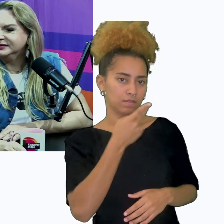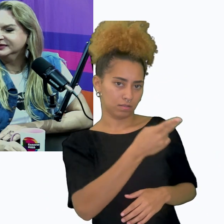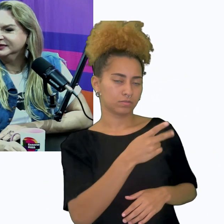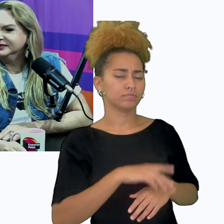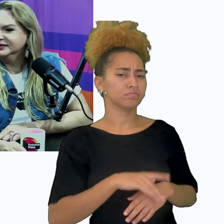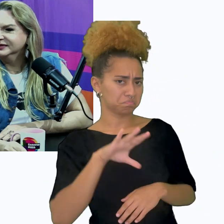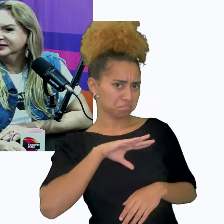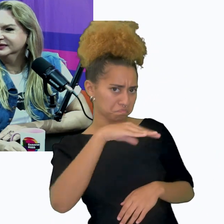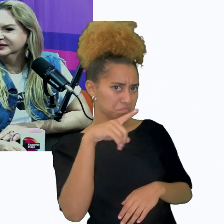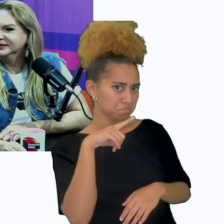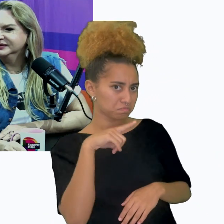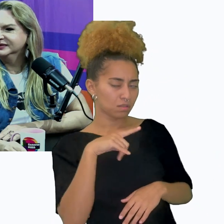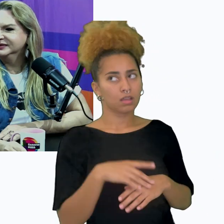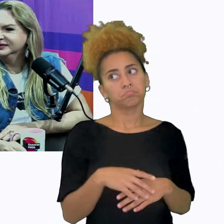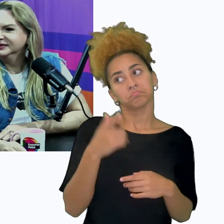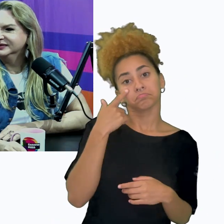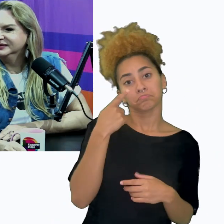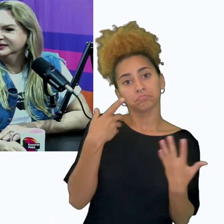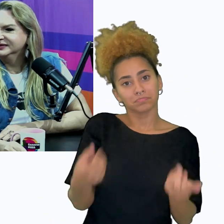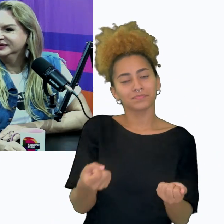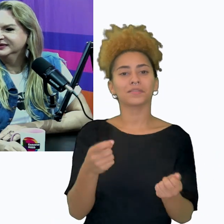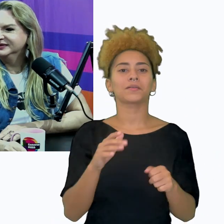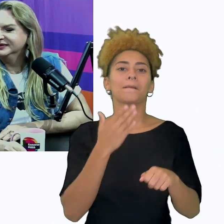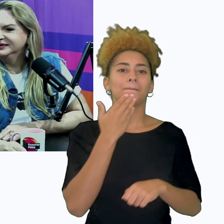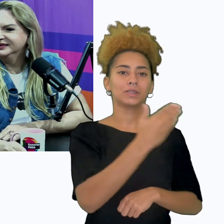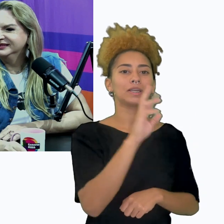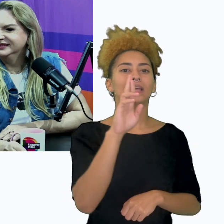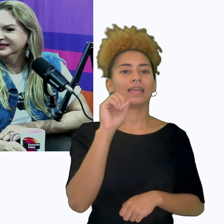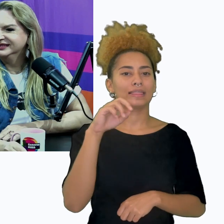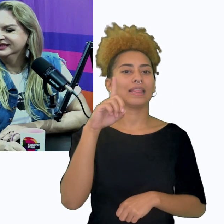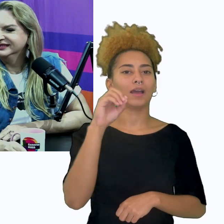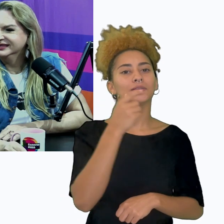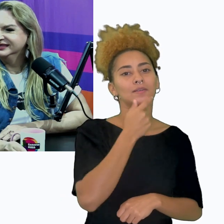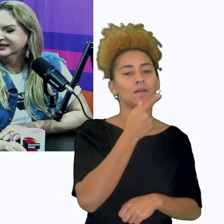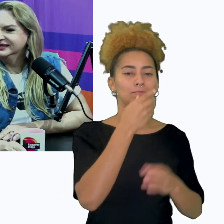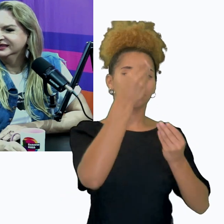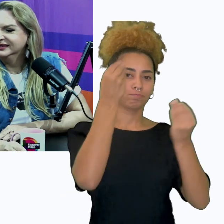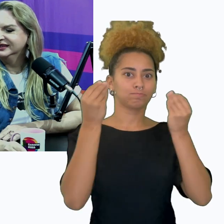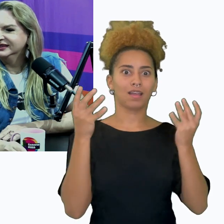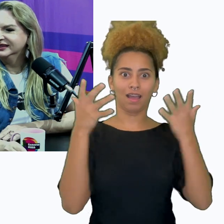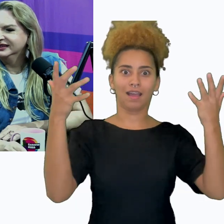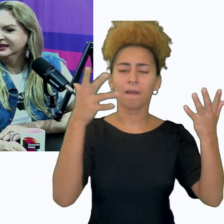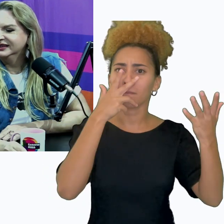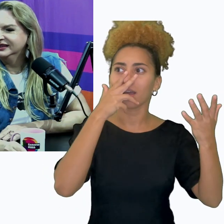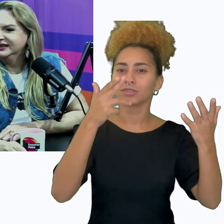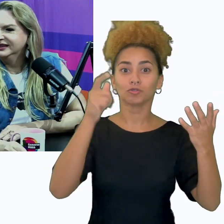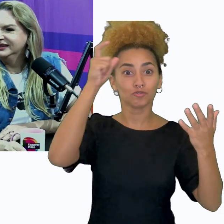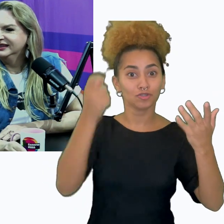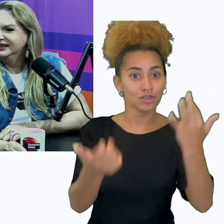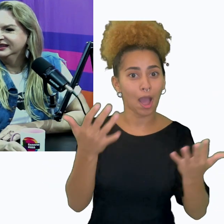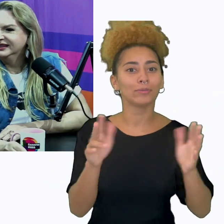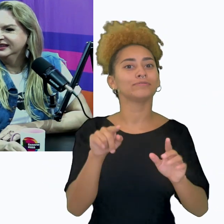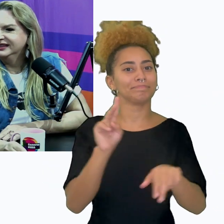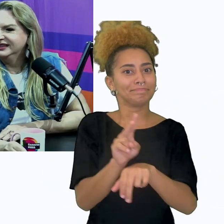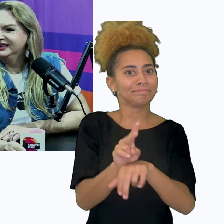assim, tu tem coragem? Aí eu disse assim, vamos ver, né? Aí eu pedi o Rinaldo para me produzir todo. Menina, entrei, parecia o cão. Na época,